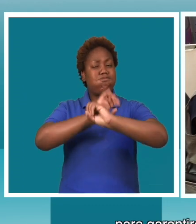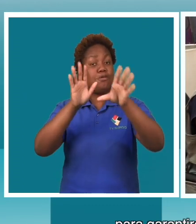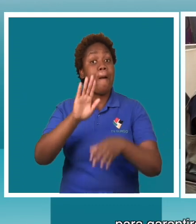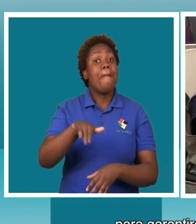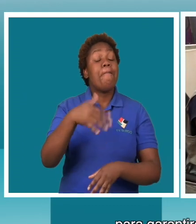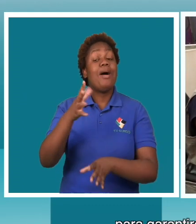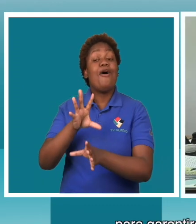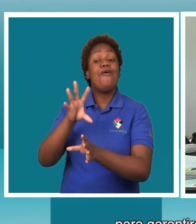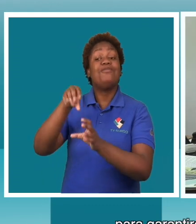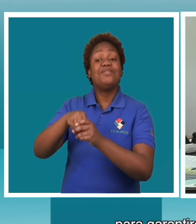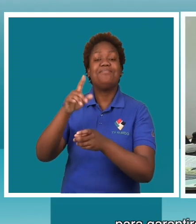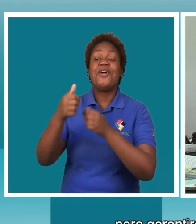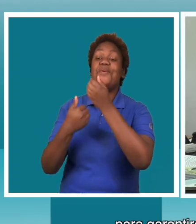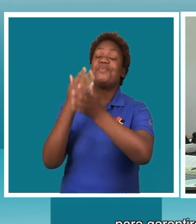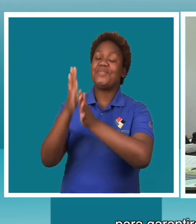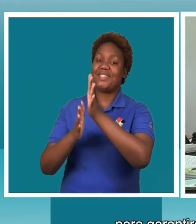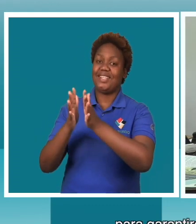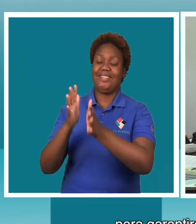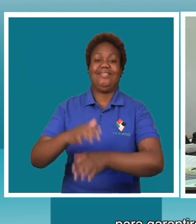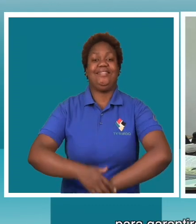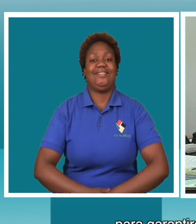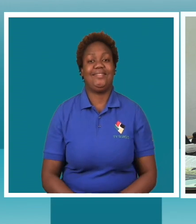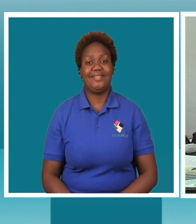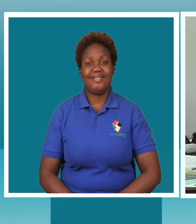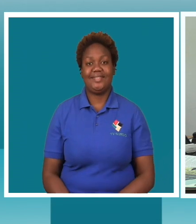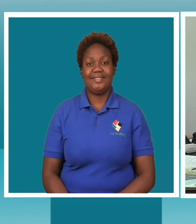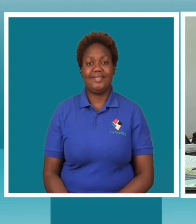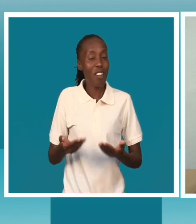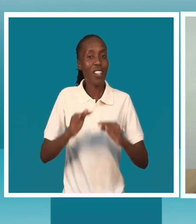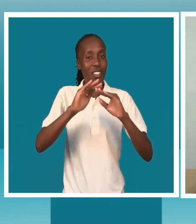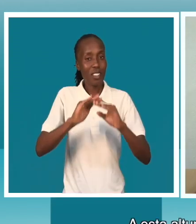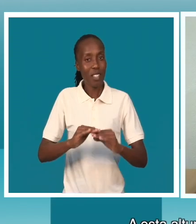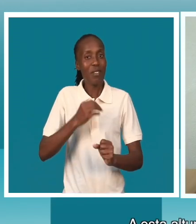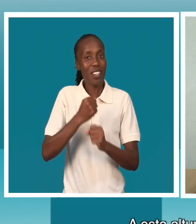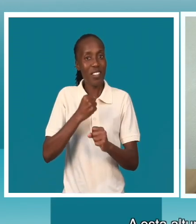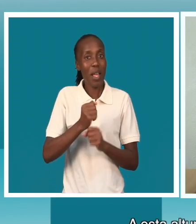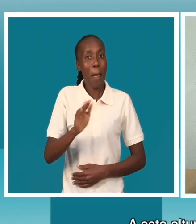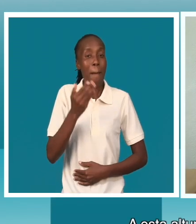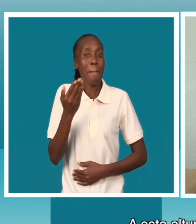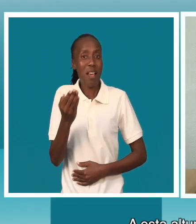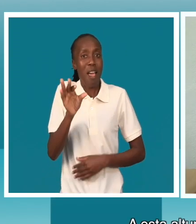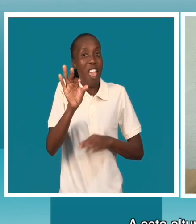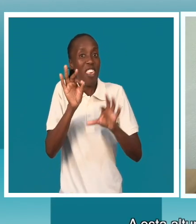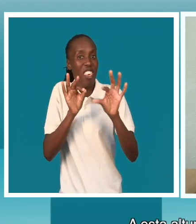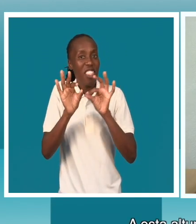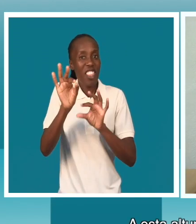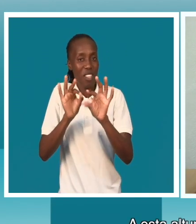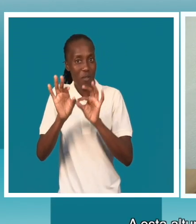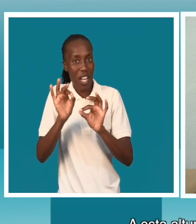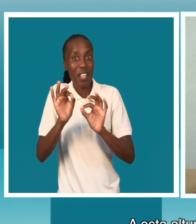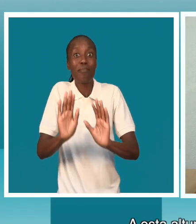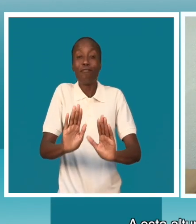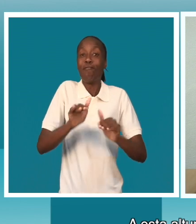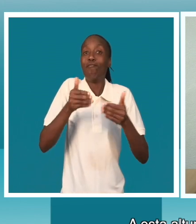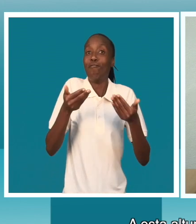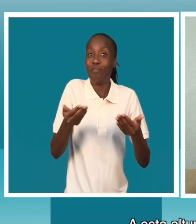garantir a inclusão da língua de sinais, pelo menos nos programas informativos. Nós, a esta altura, estamos a trabalhar para